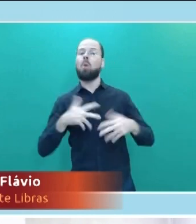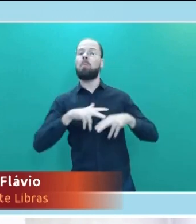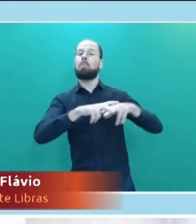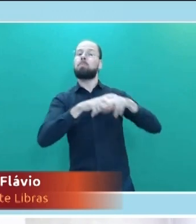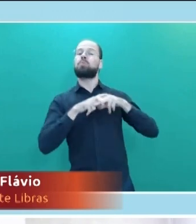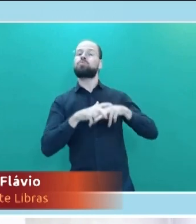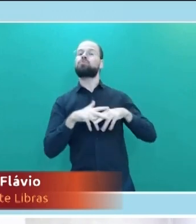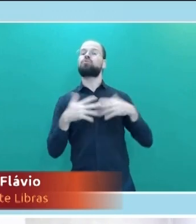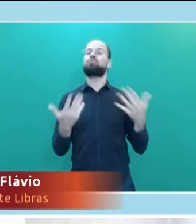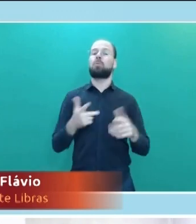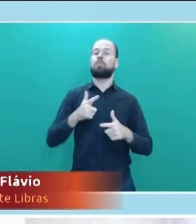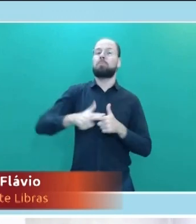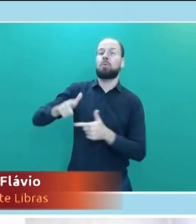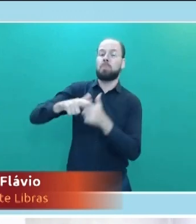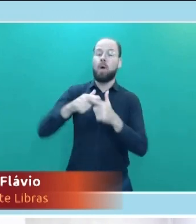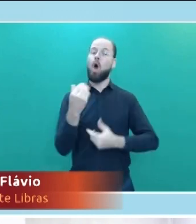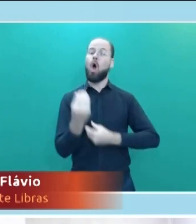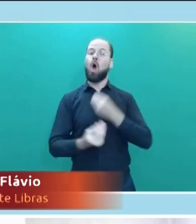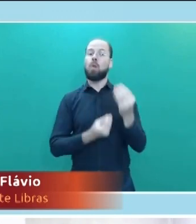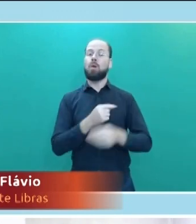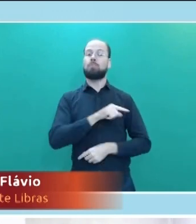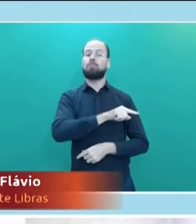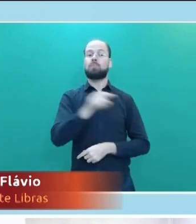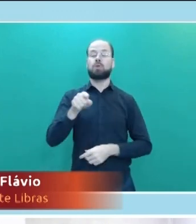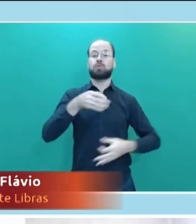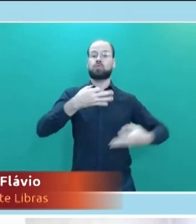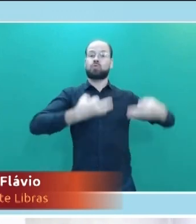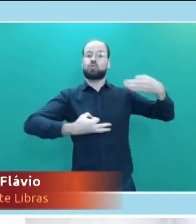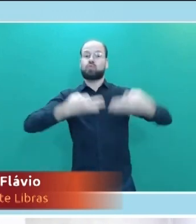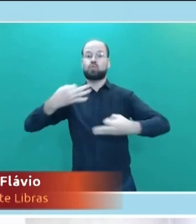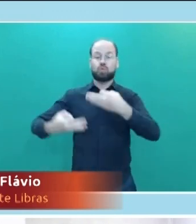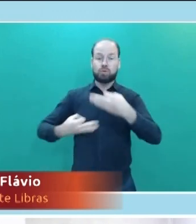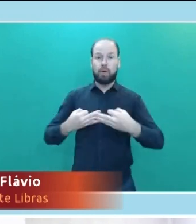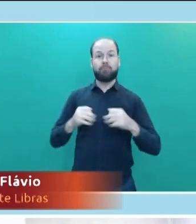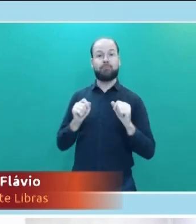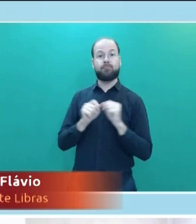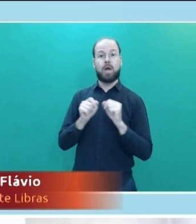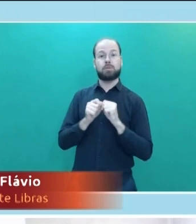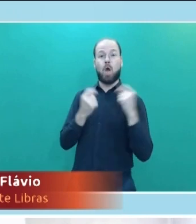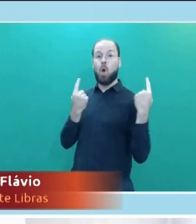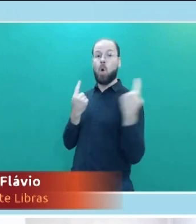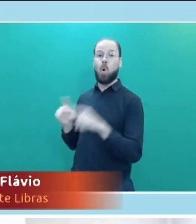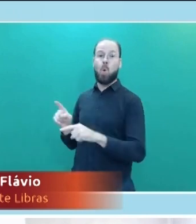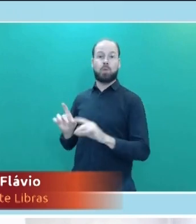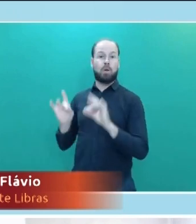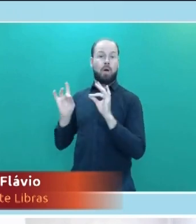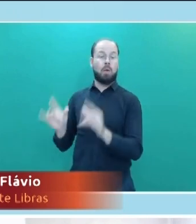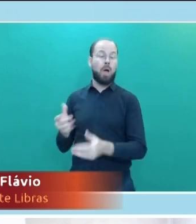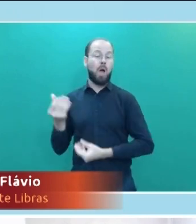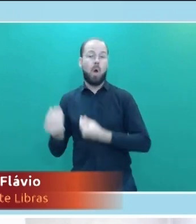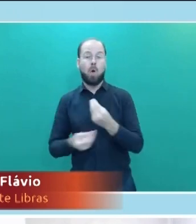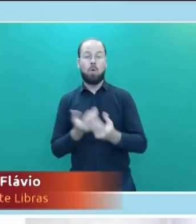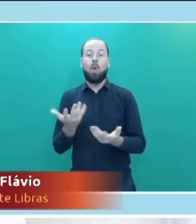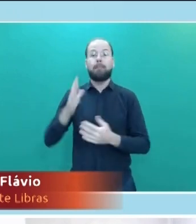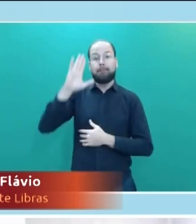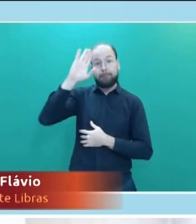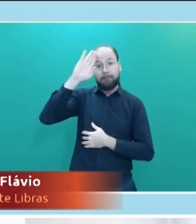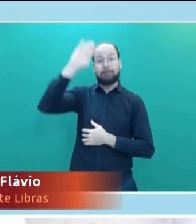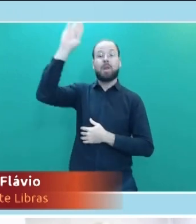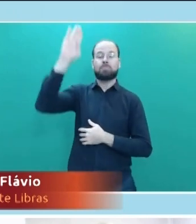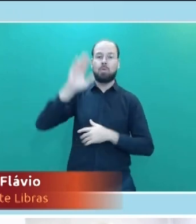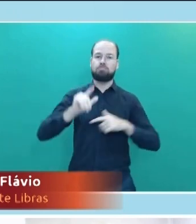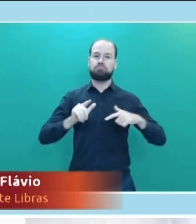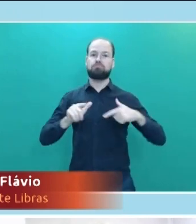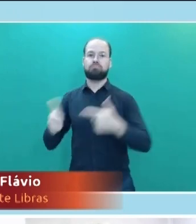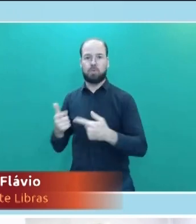justiça tem feito para combatê-lo, quais são as vítimas, né, principais desse tipo de ação. E para falar sobre isso,